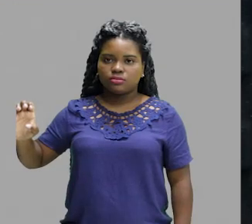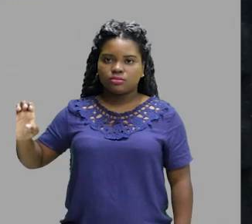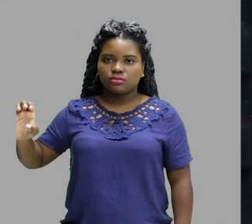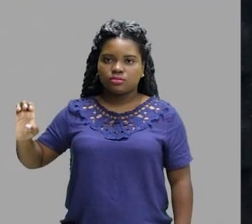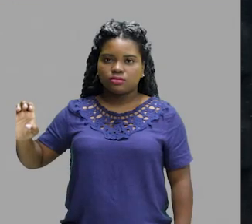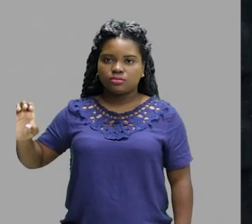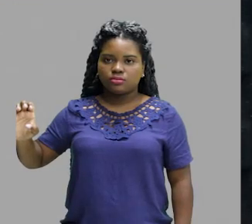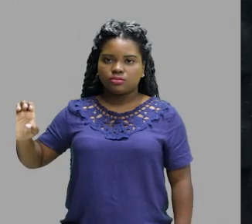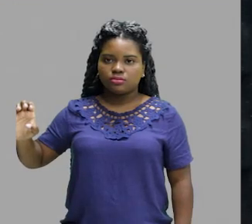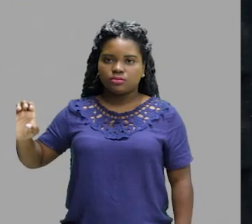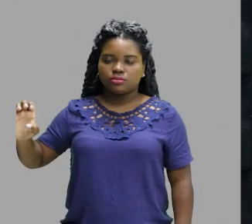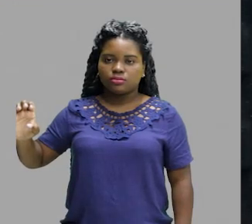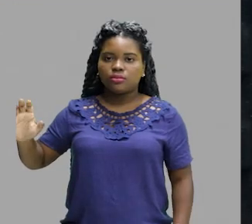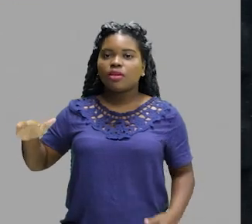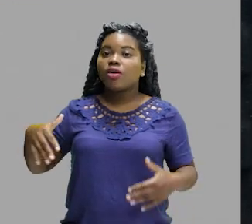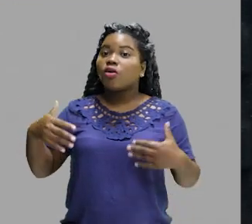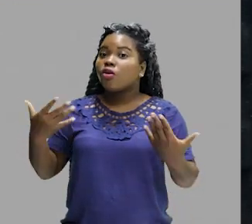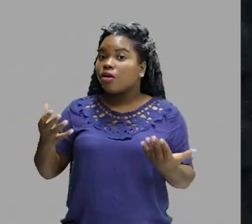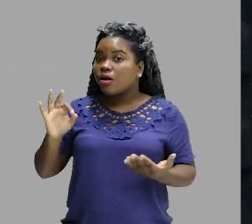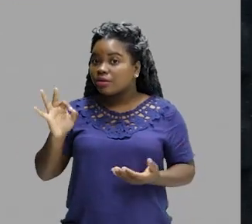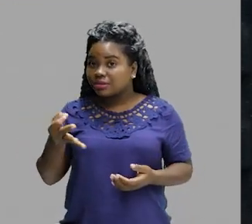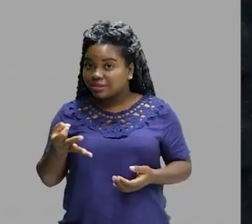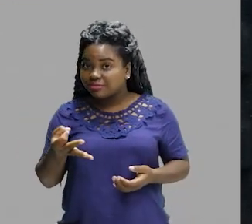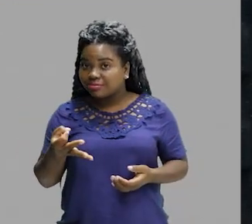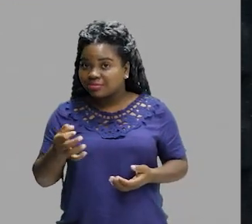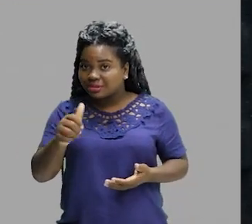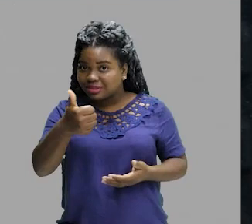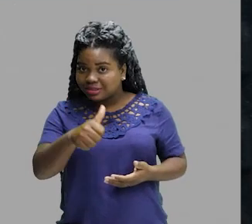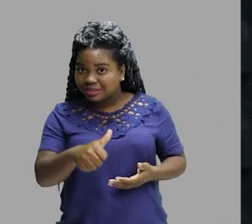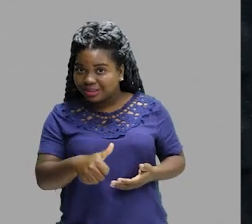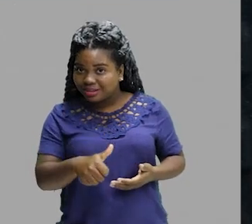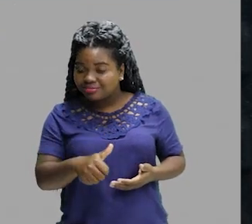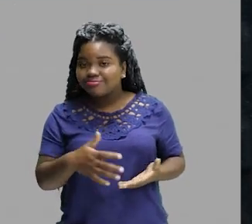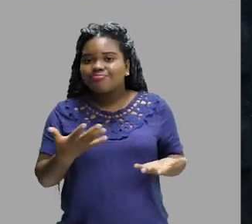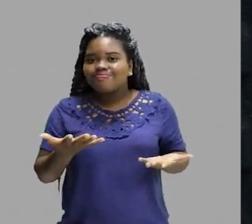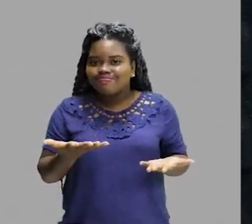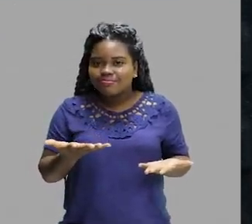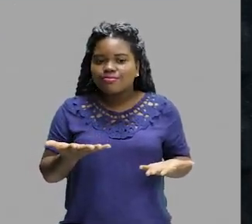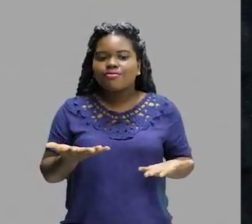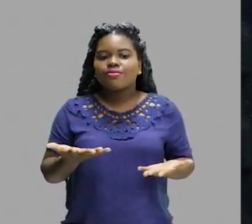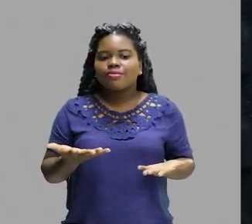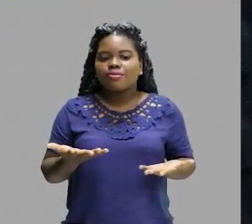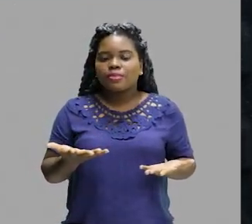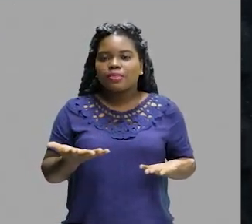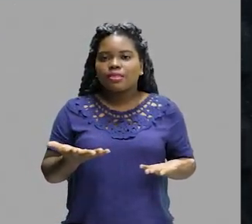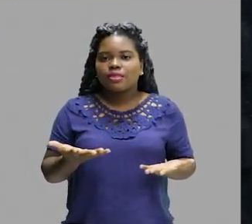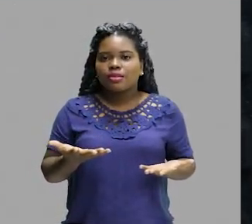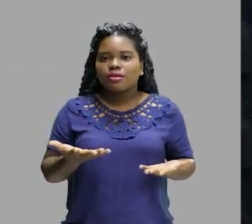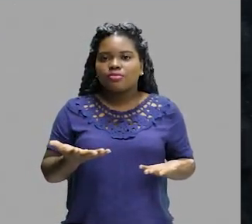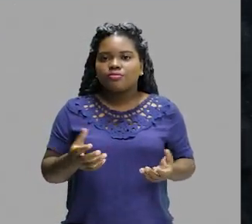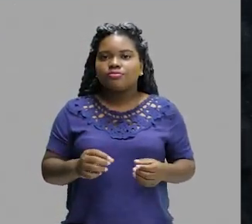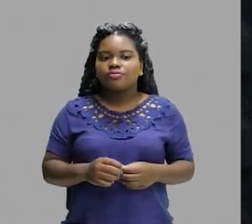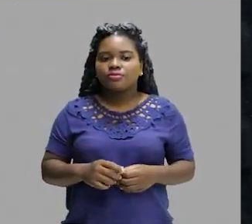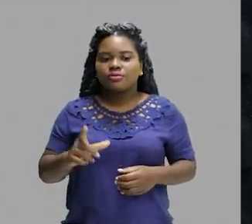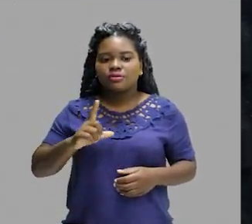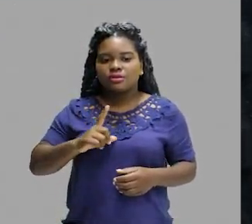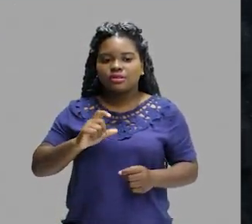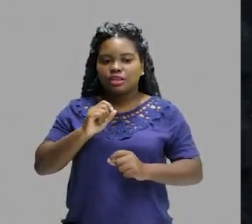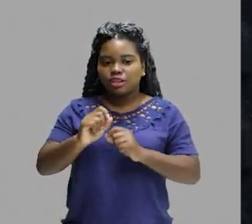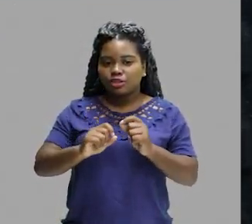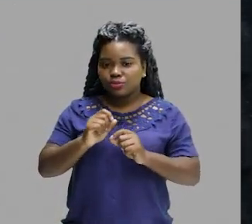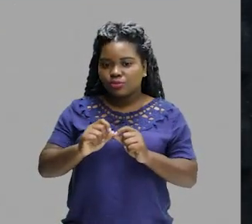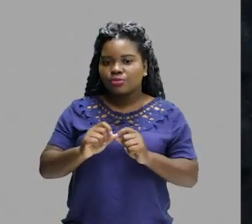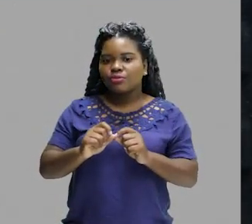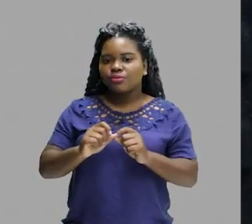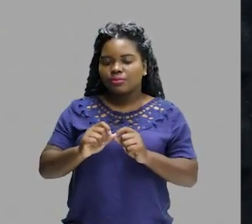aí? Qual foi a alternativa? Acertou quem fez a seguinte substituição. Esta